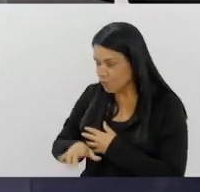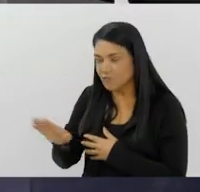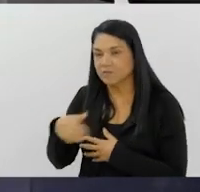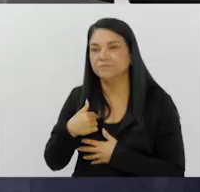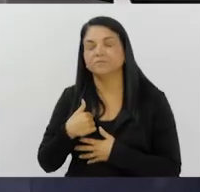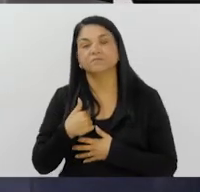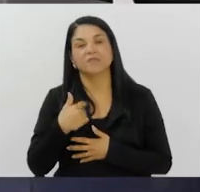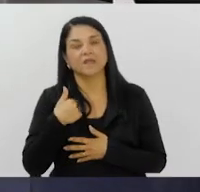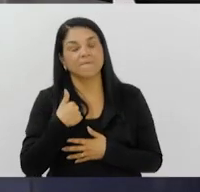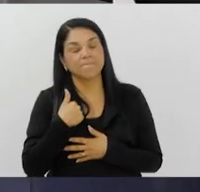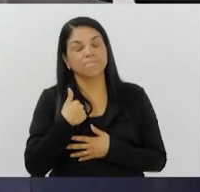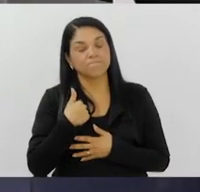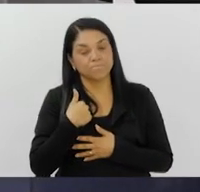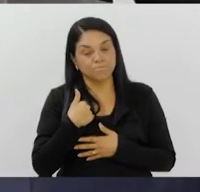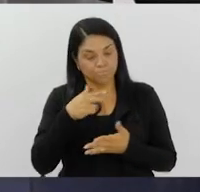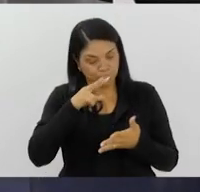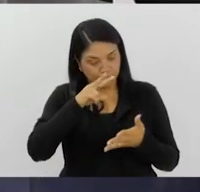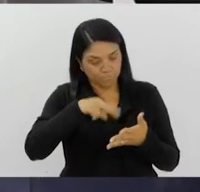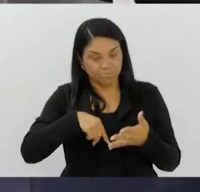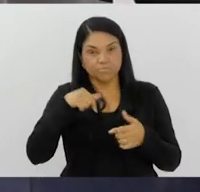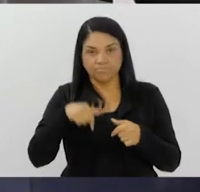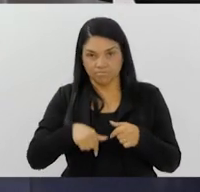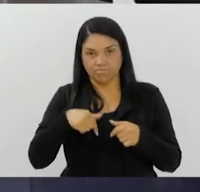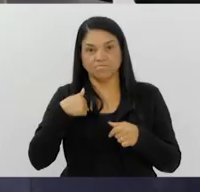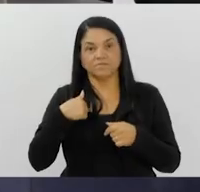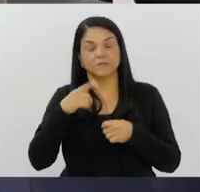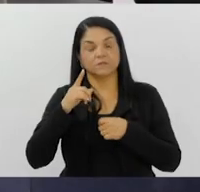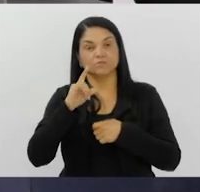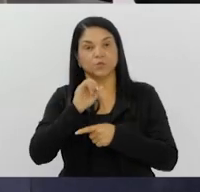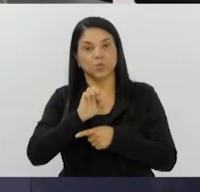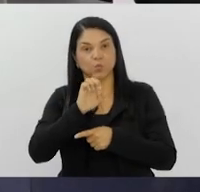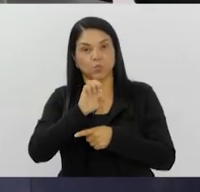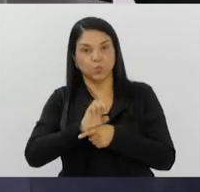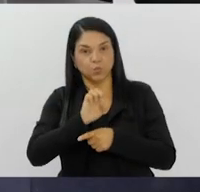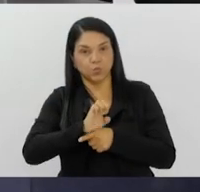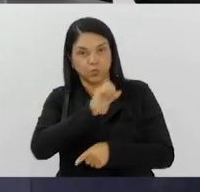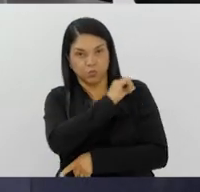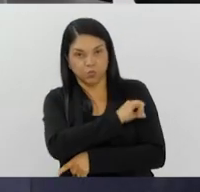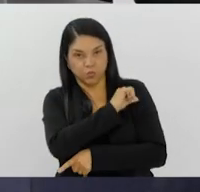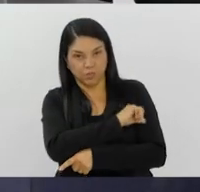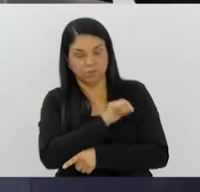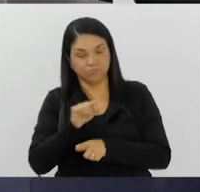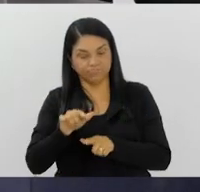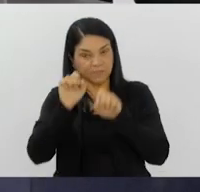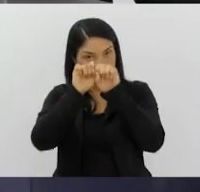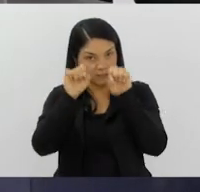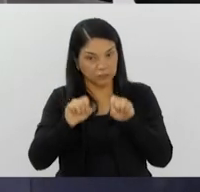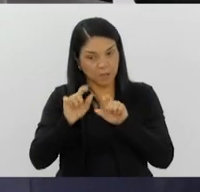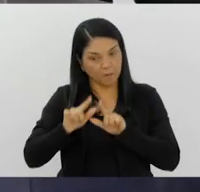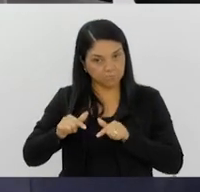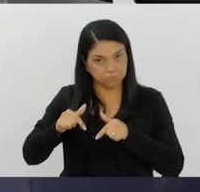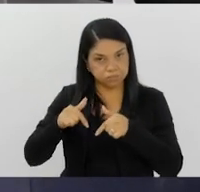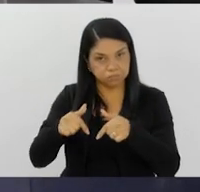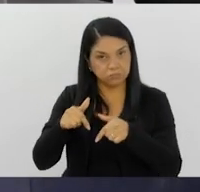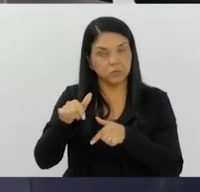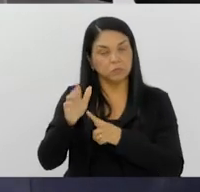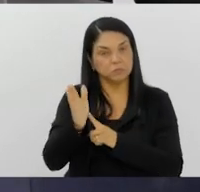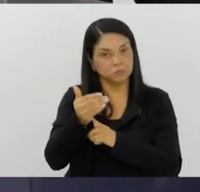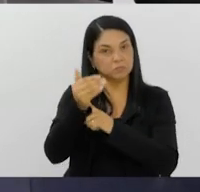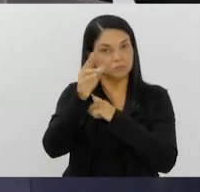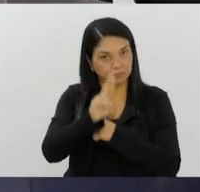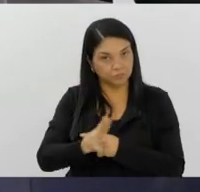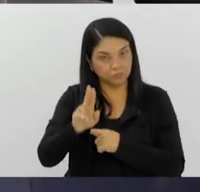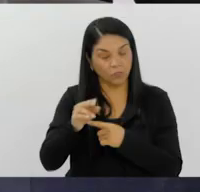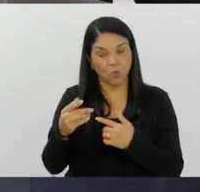veja aqui no Rio de Janeiro esse sistema tá implantado tá funcionando e a gente